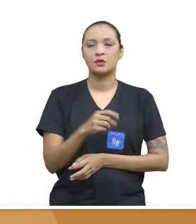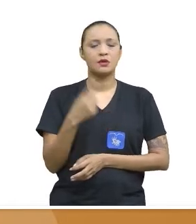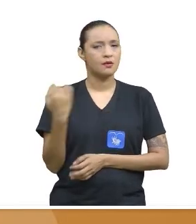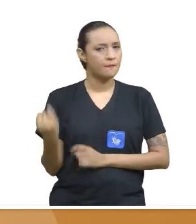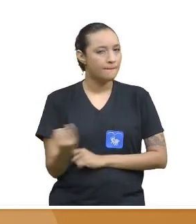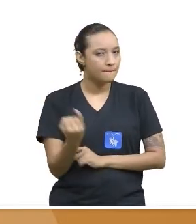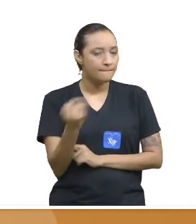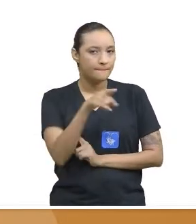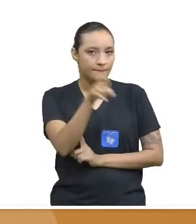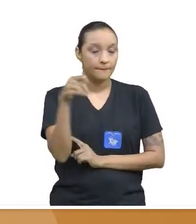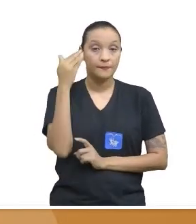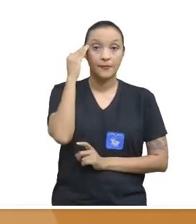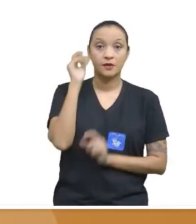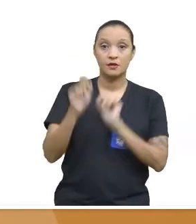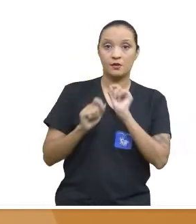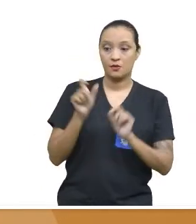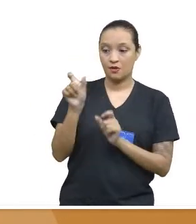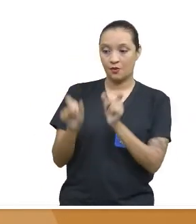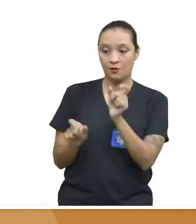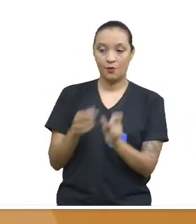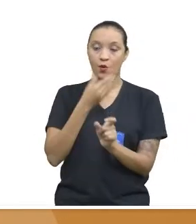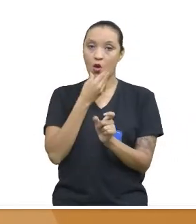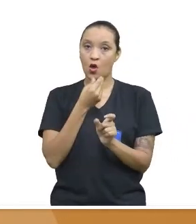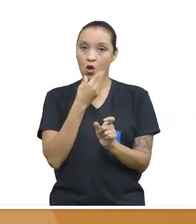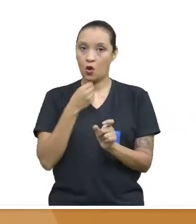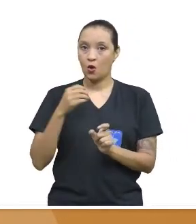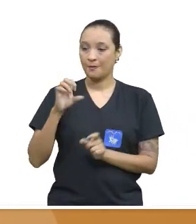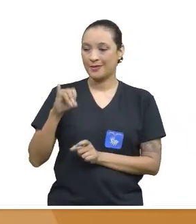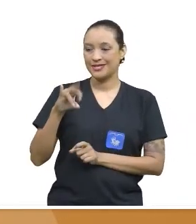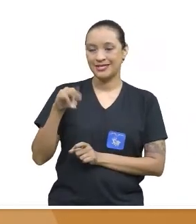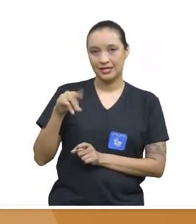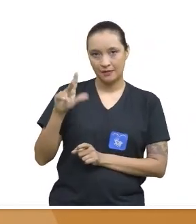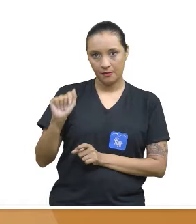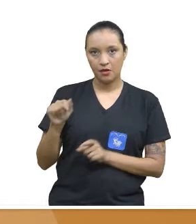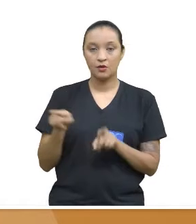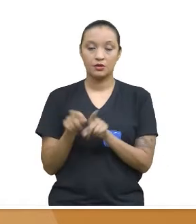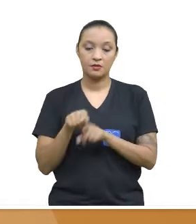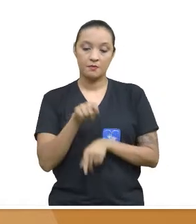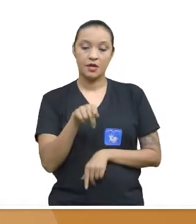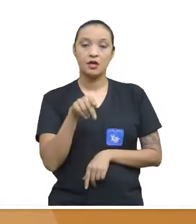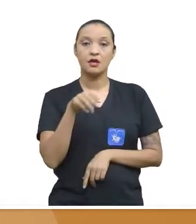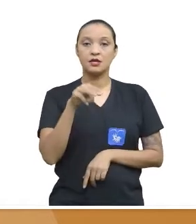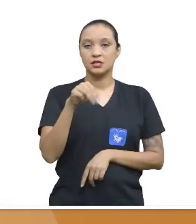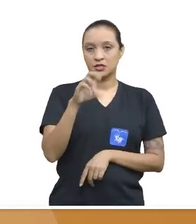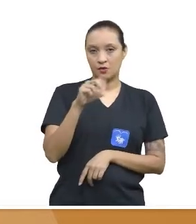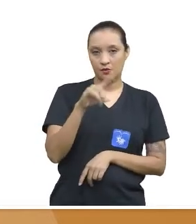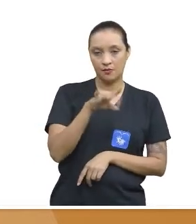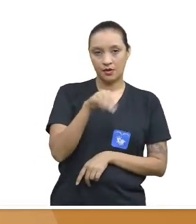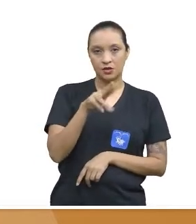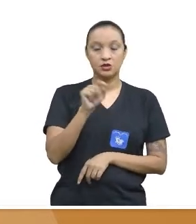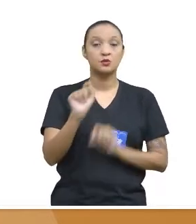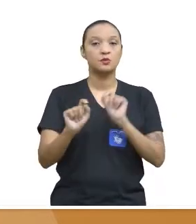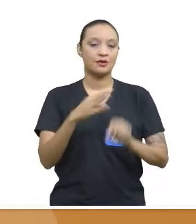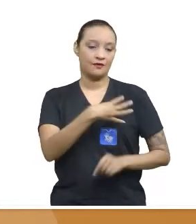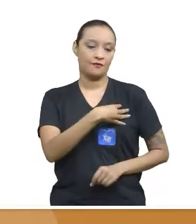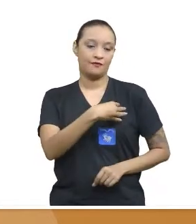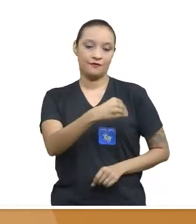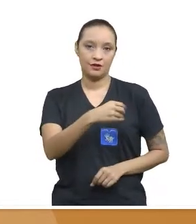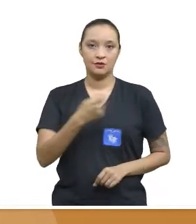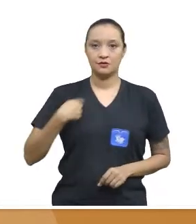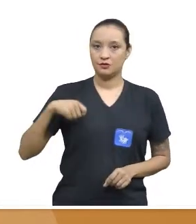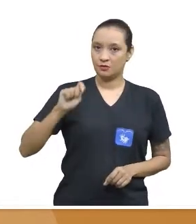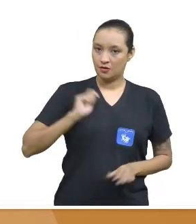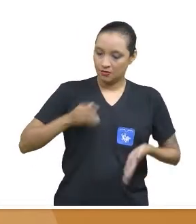Simão Bolívar quanto José de San Martín são crioulos, ou seja, são filhos de espanhóis nascidos na